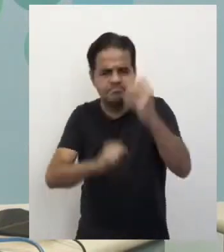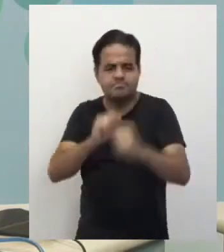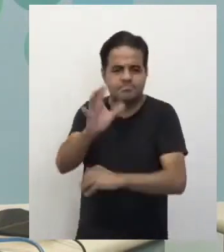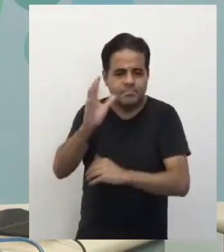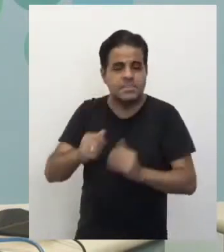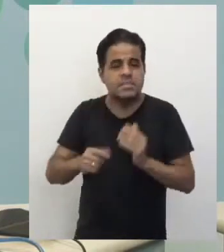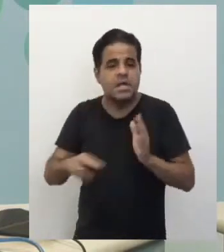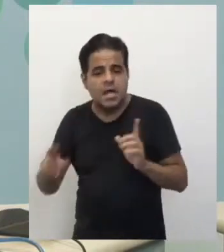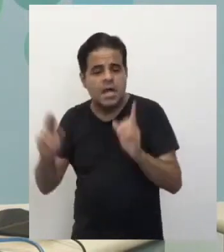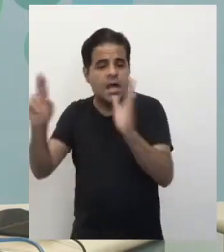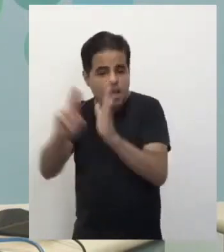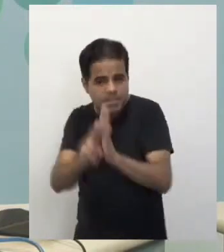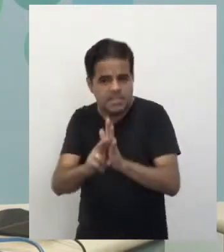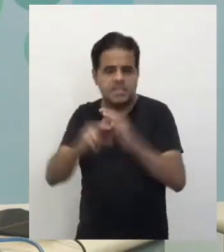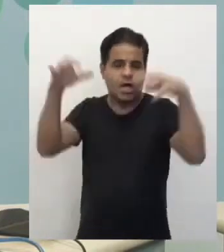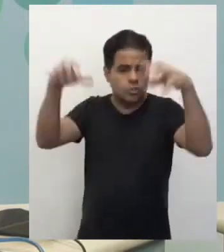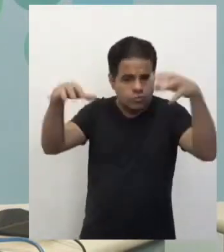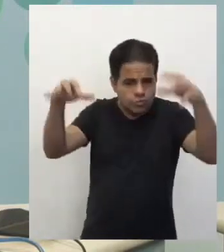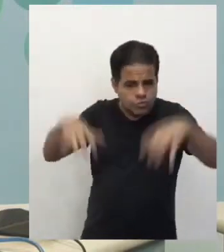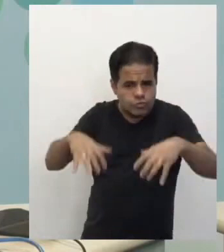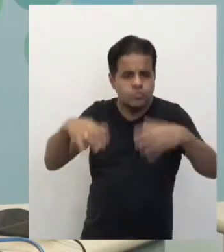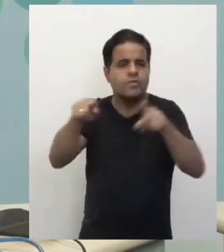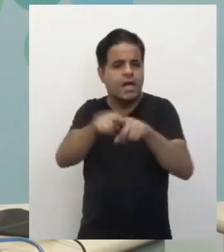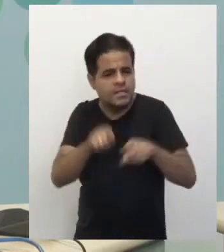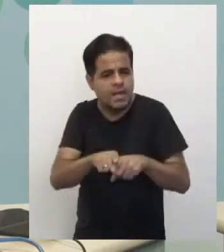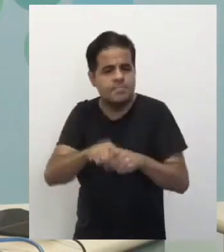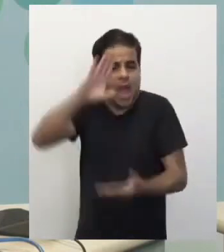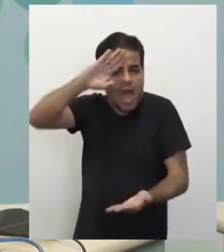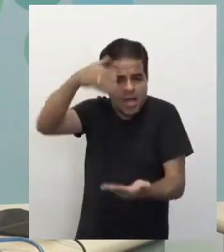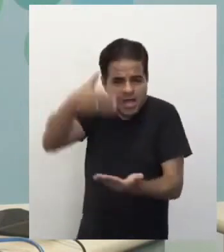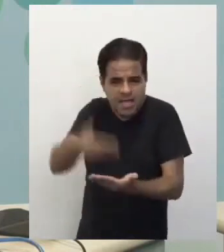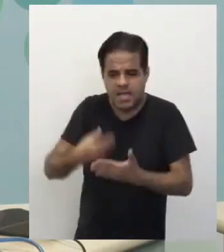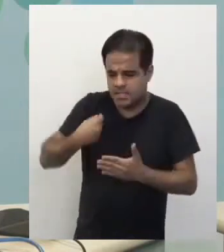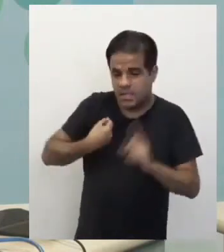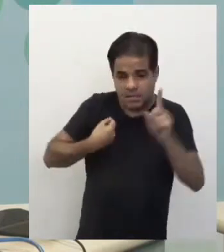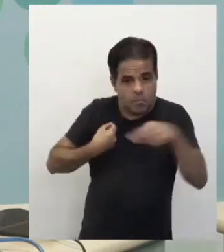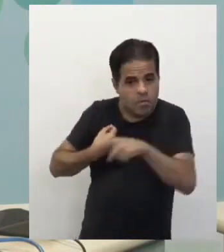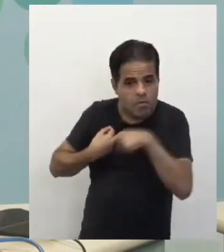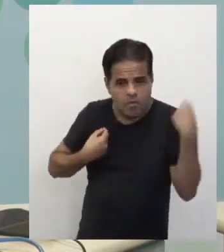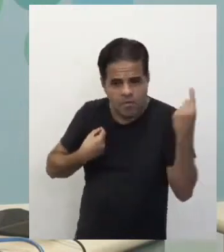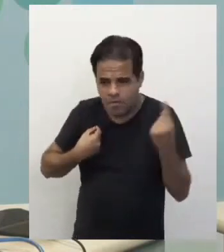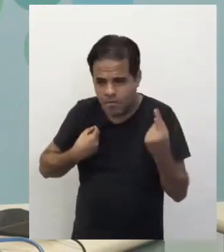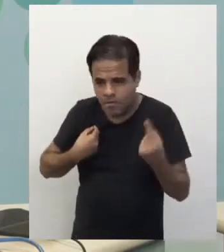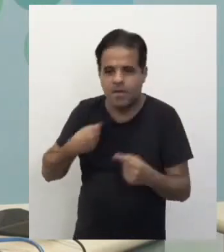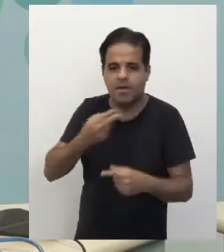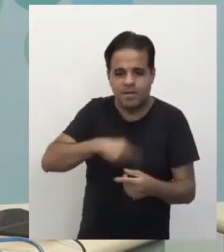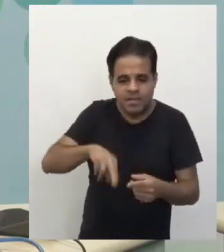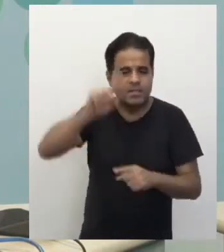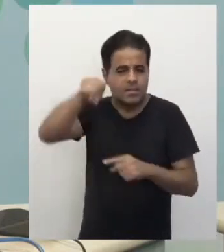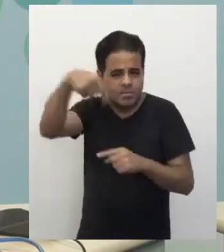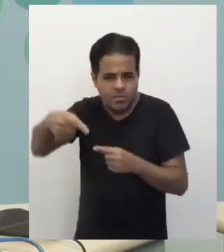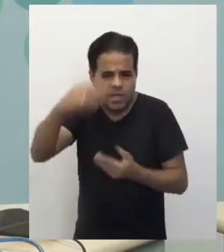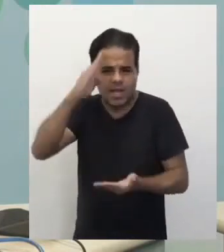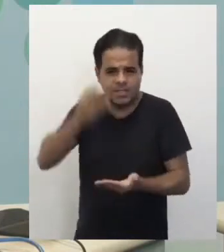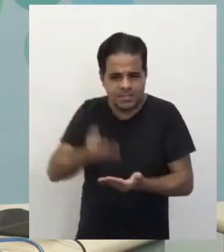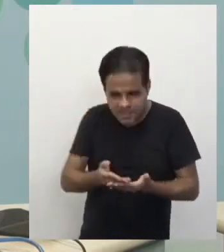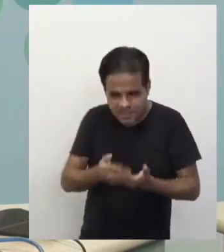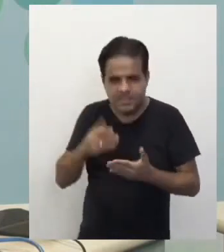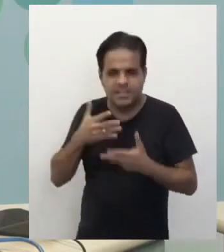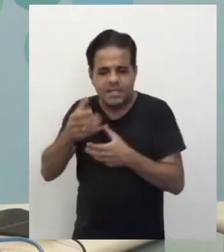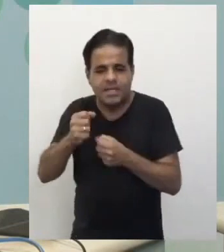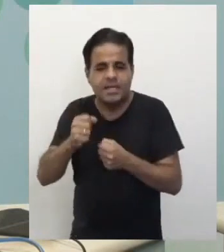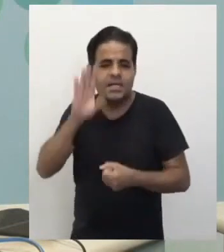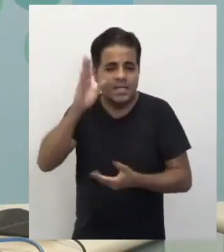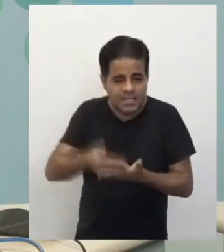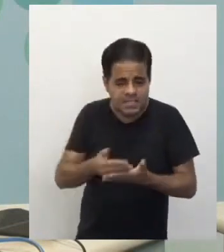que representam as chuvas. Tem a questão da crença da vida após a morte, que era muito forte entre os egípcios, lá com o tribunal